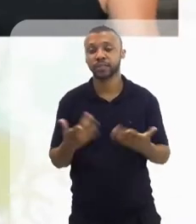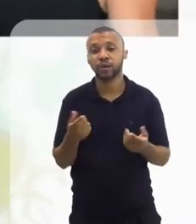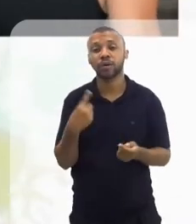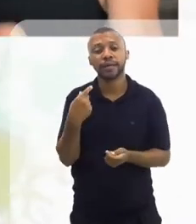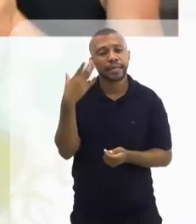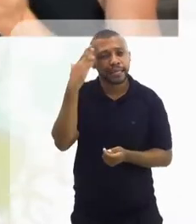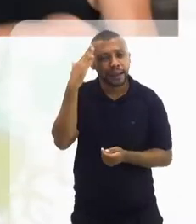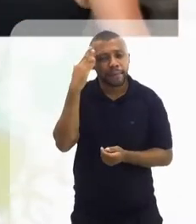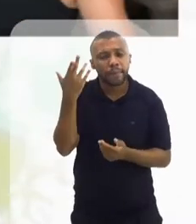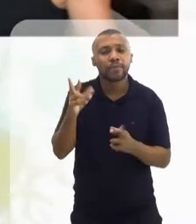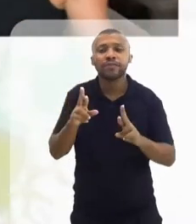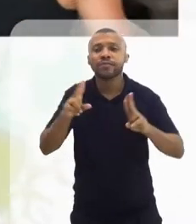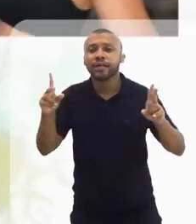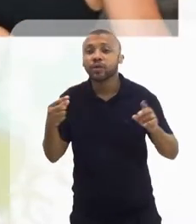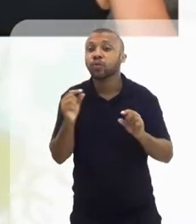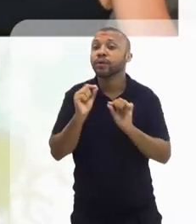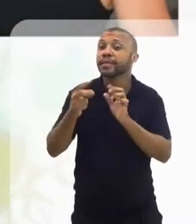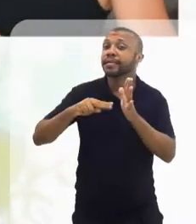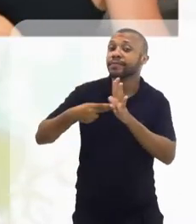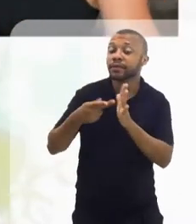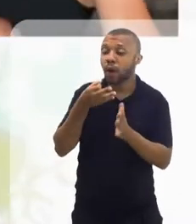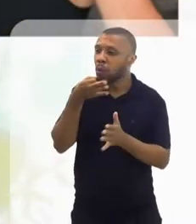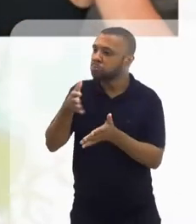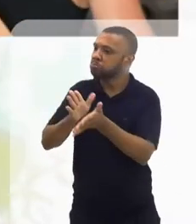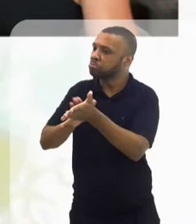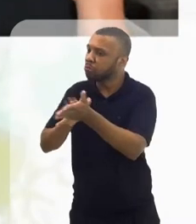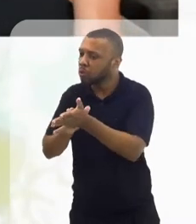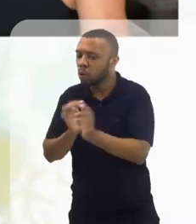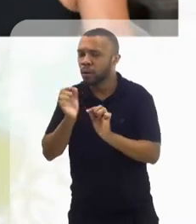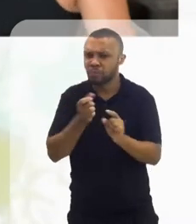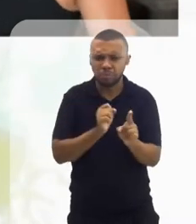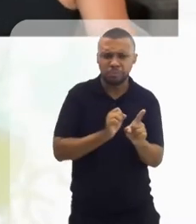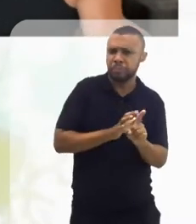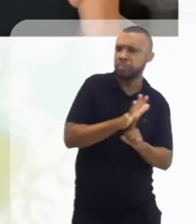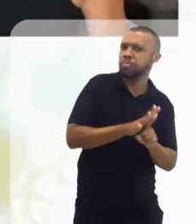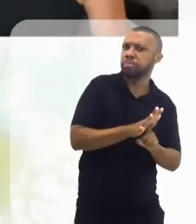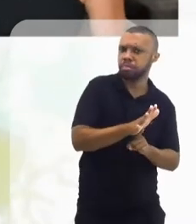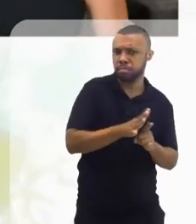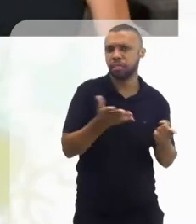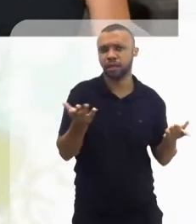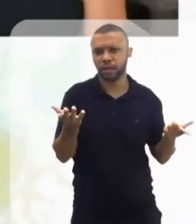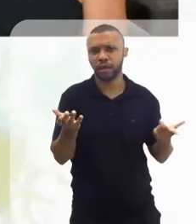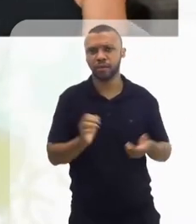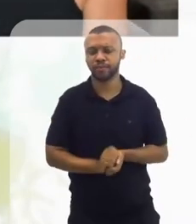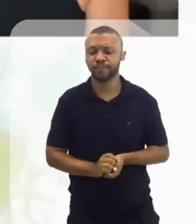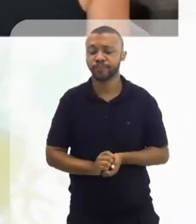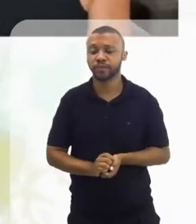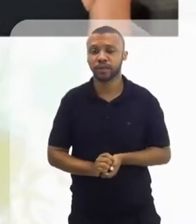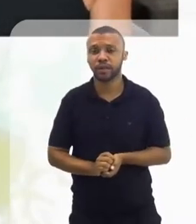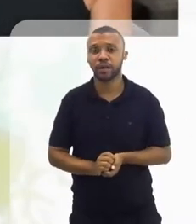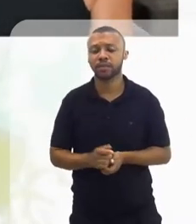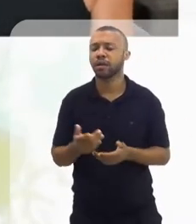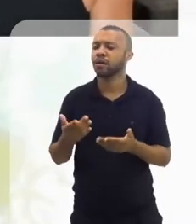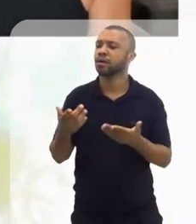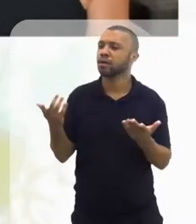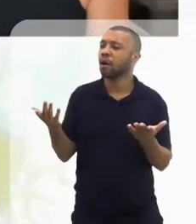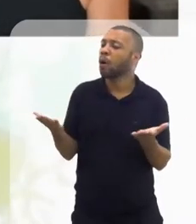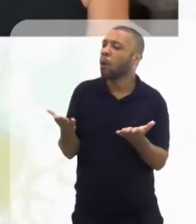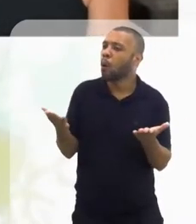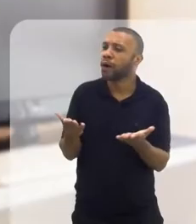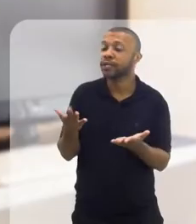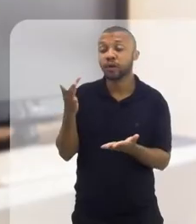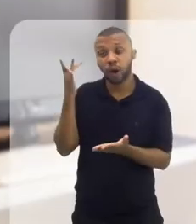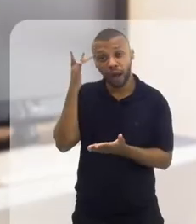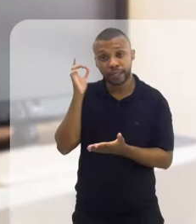que saber o que é uma coisa e o que é outra, né? A gente passou por muitas Na mudanças. verdade, eu não sei como é que você sente,